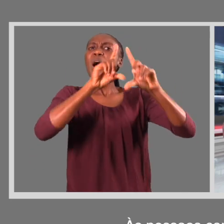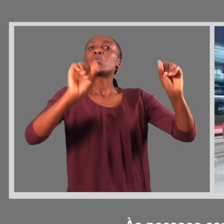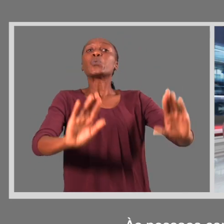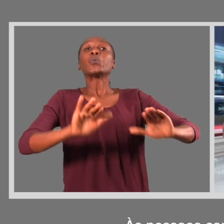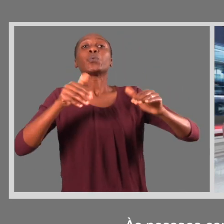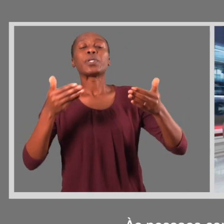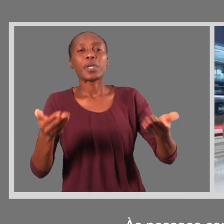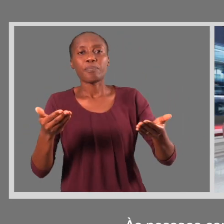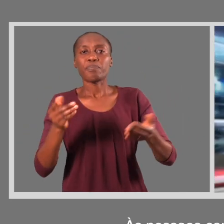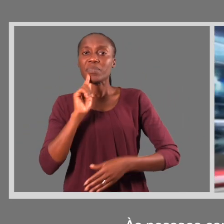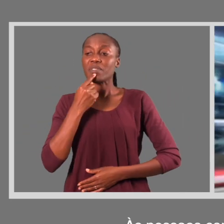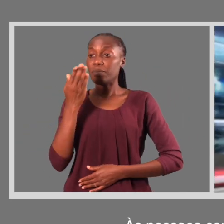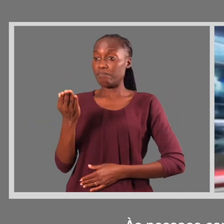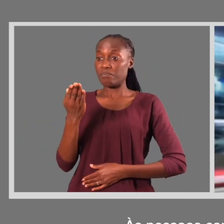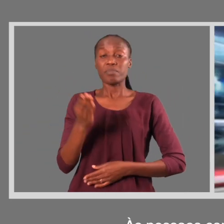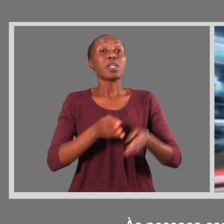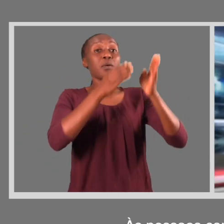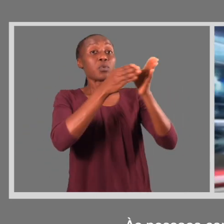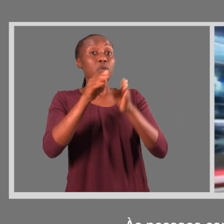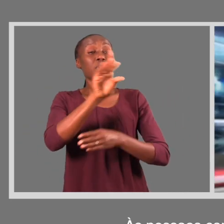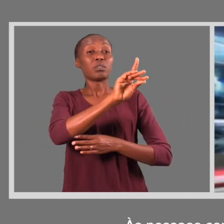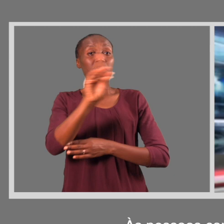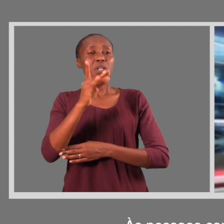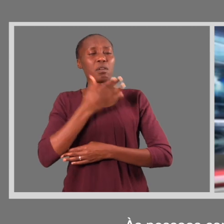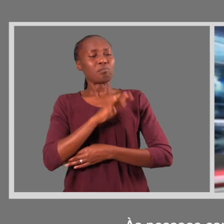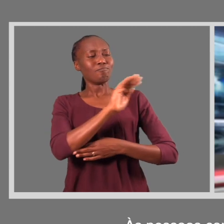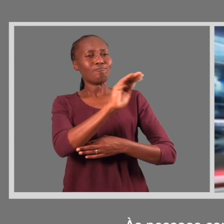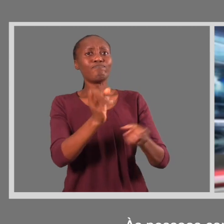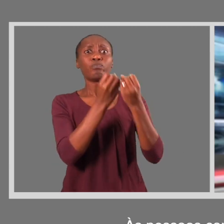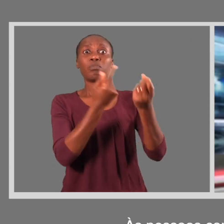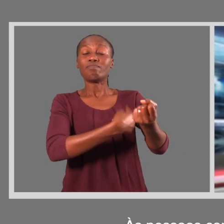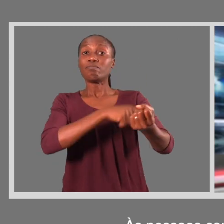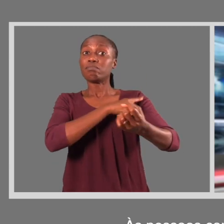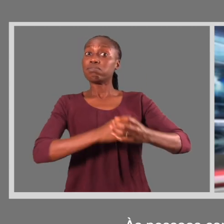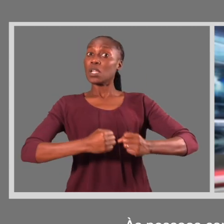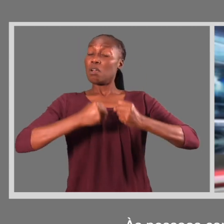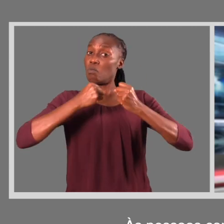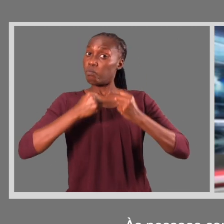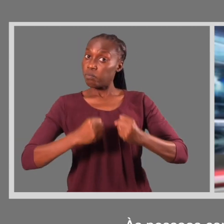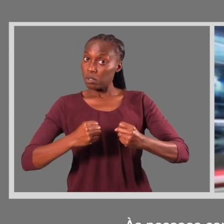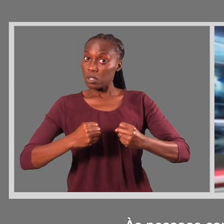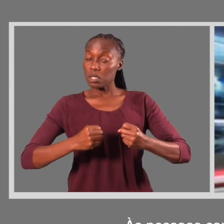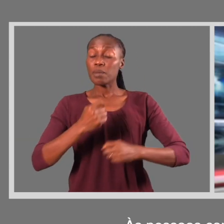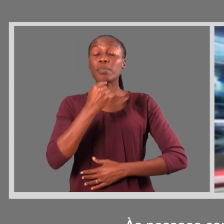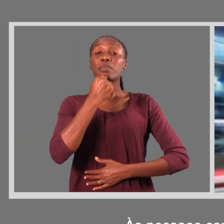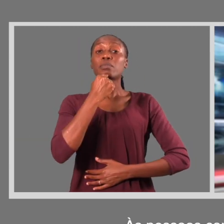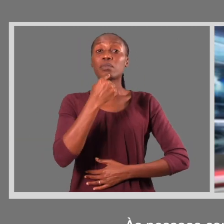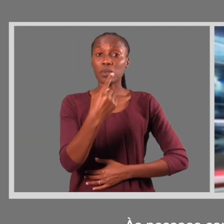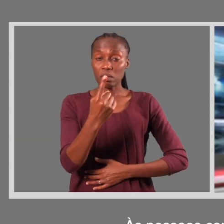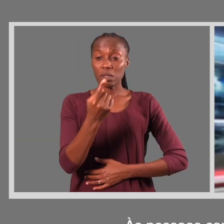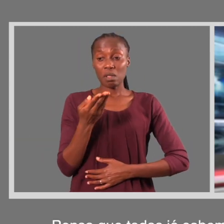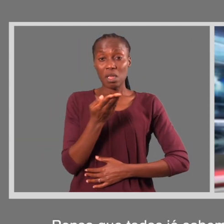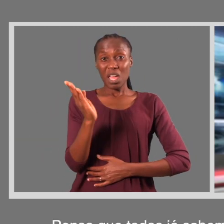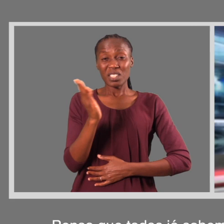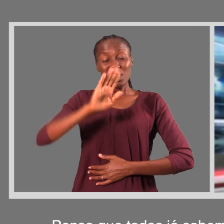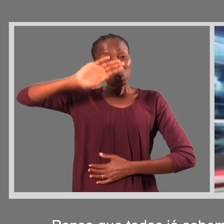pessoas com deficiência, eu queria dar muita força e dizer que esta doença é real